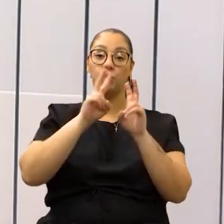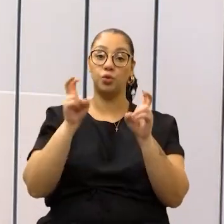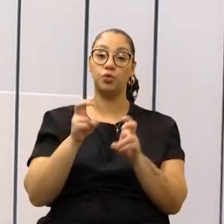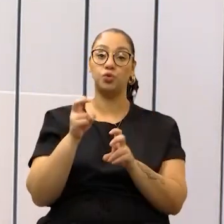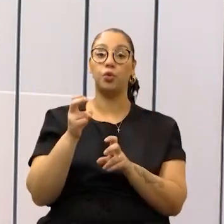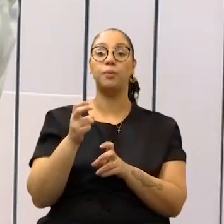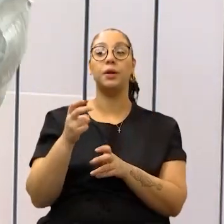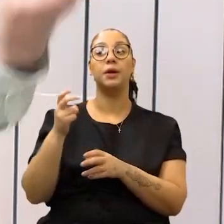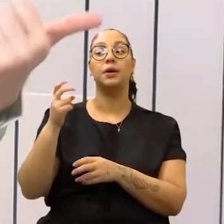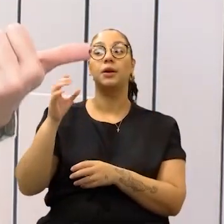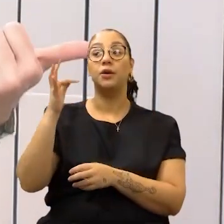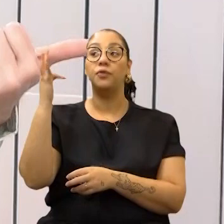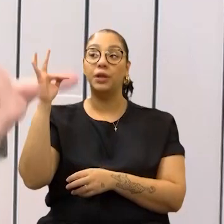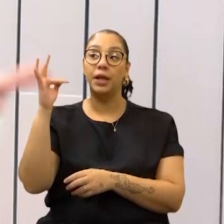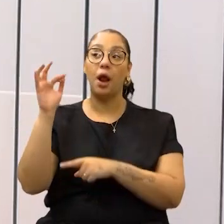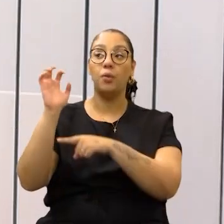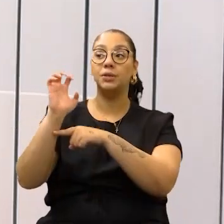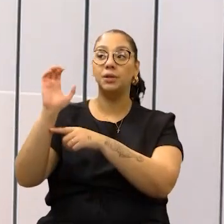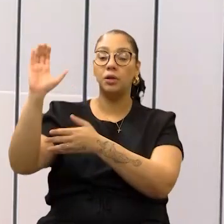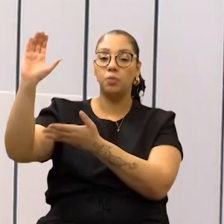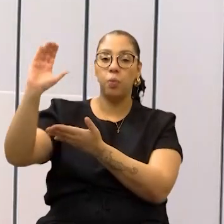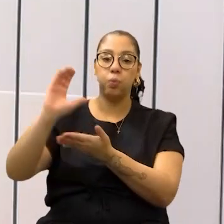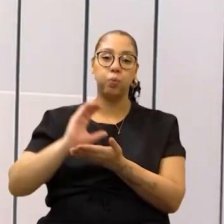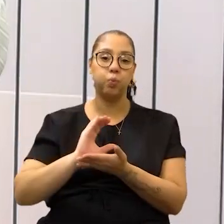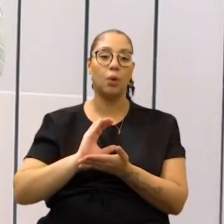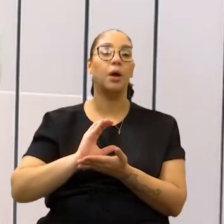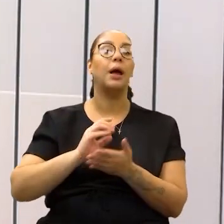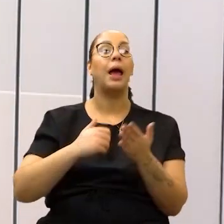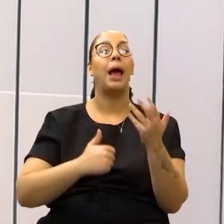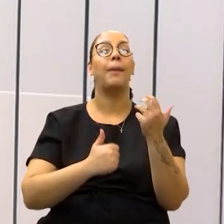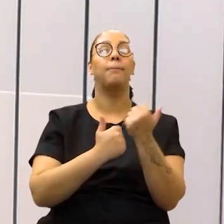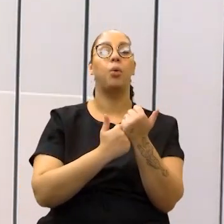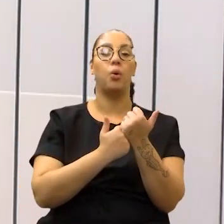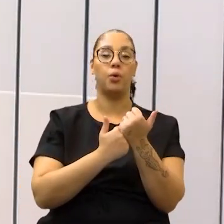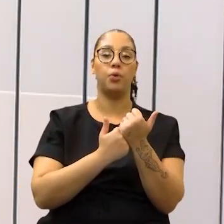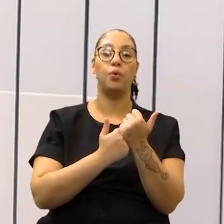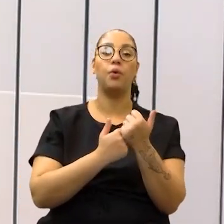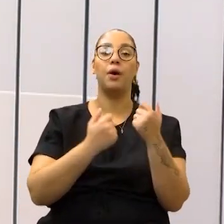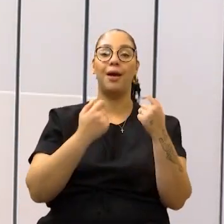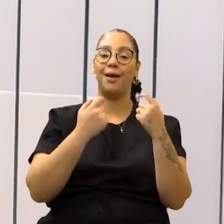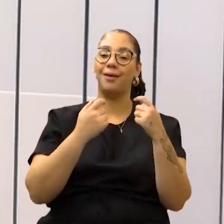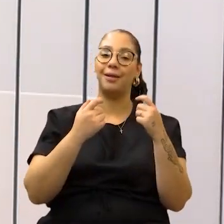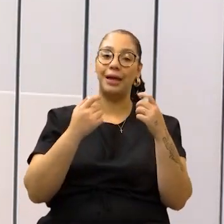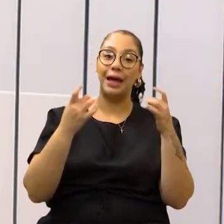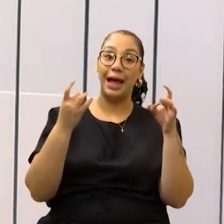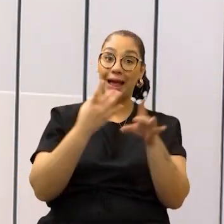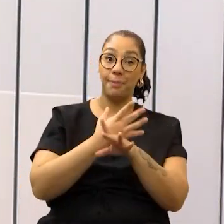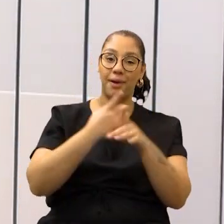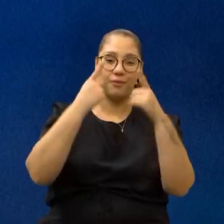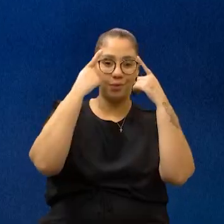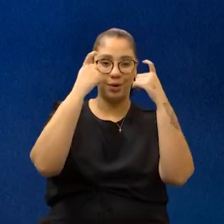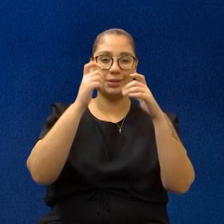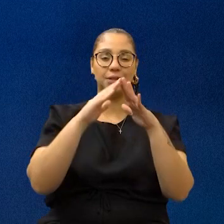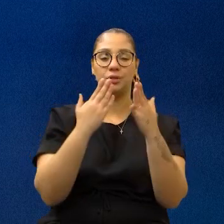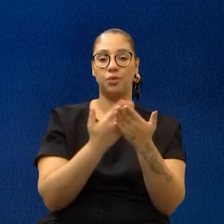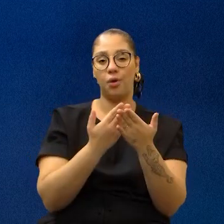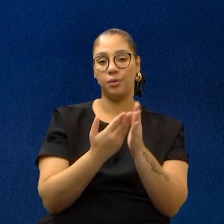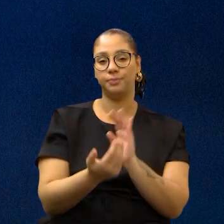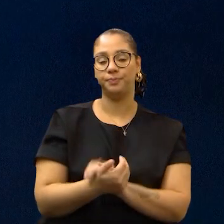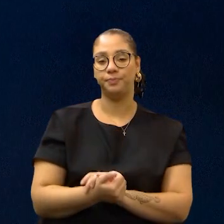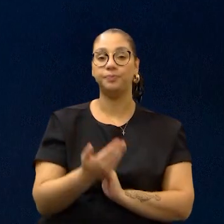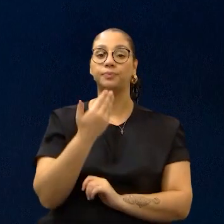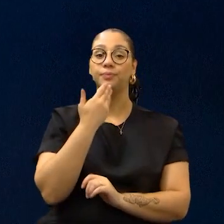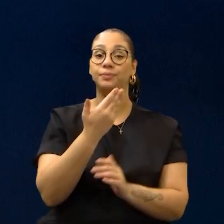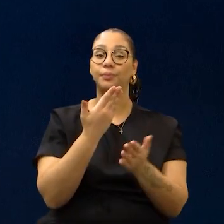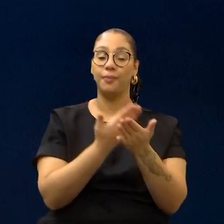Prefeitura sobre recursos da União e do Estado para apoio a combate à violência nas escolas.